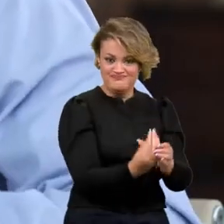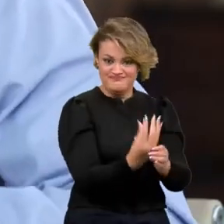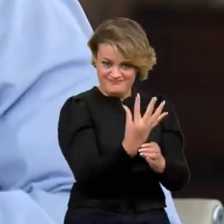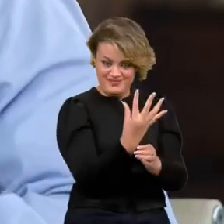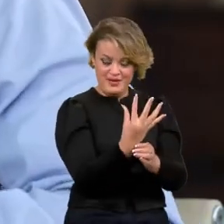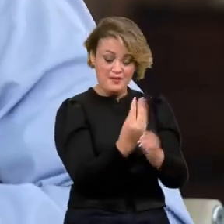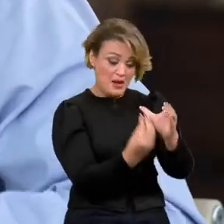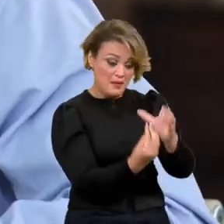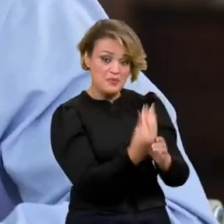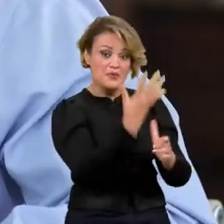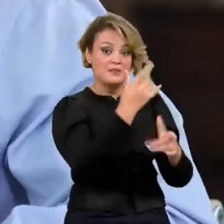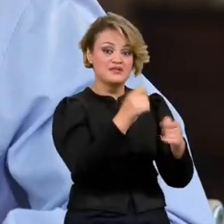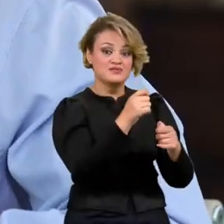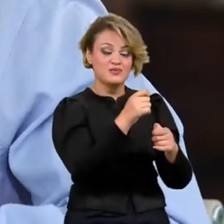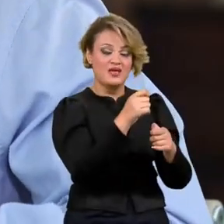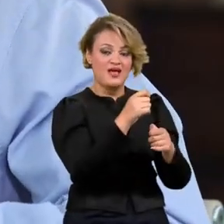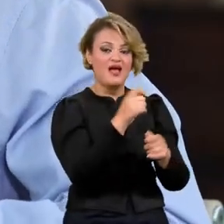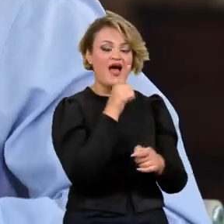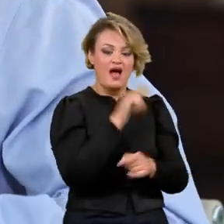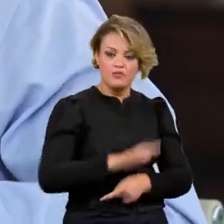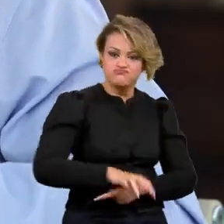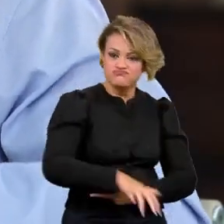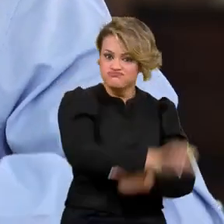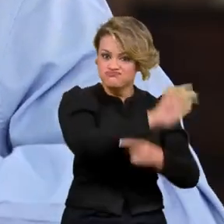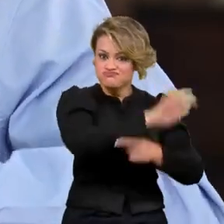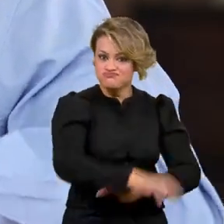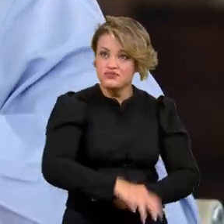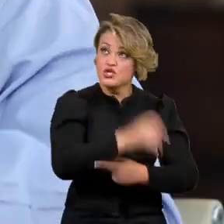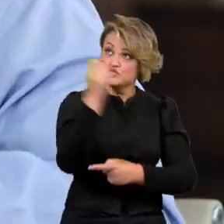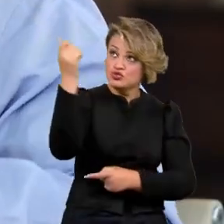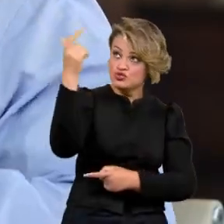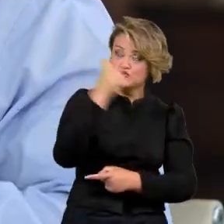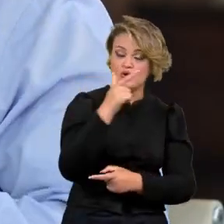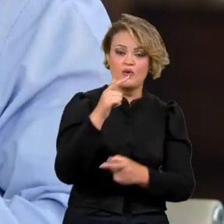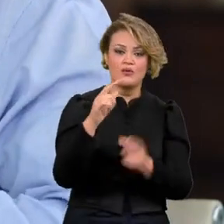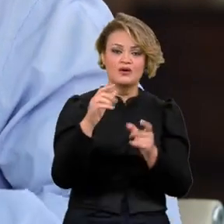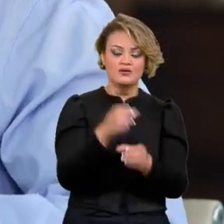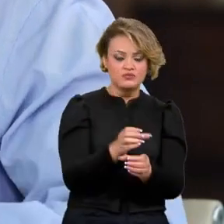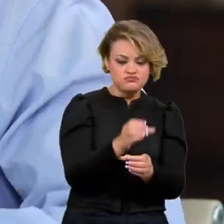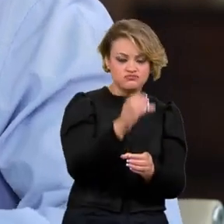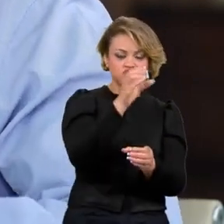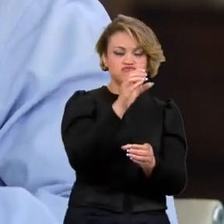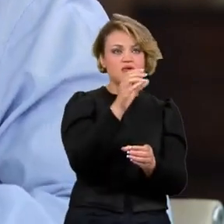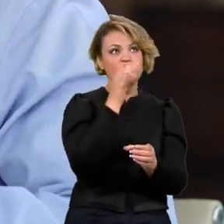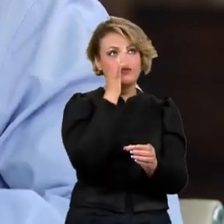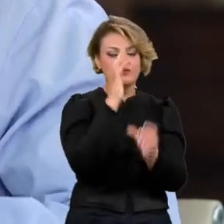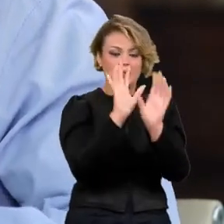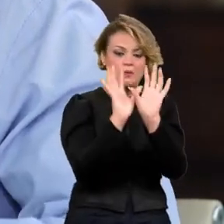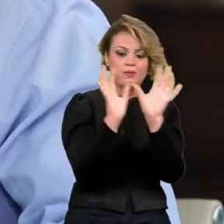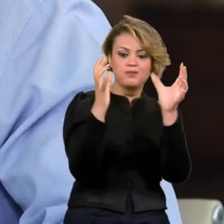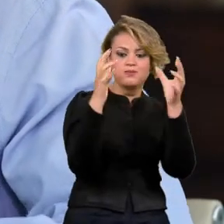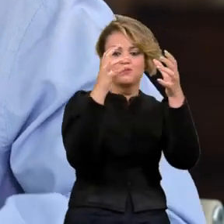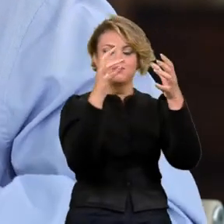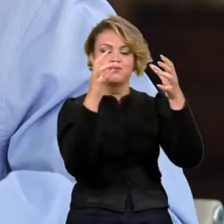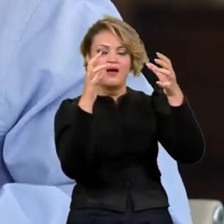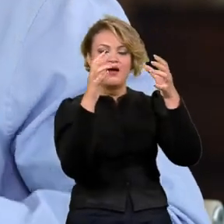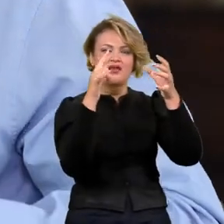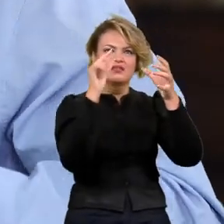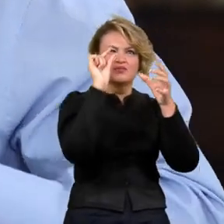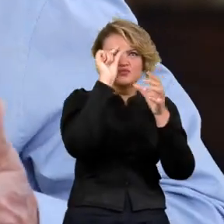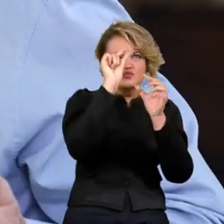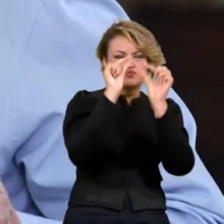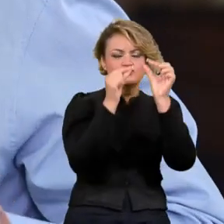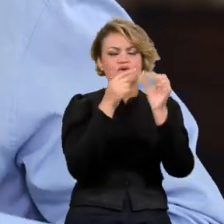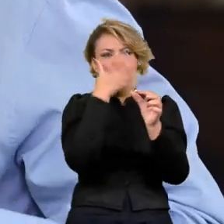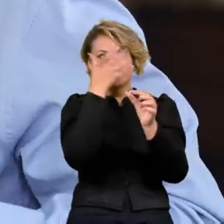você tem que esperar o fruto da aparecer a primeira parece uma flor depois aparece um botão depois desse fruto vai crescendo vai ficando bom vai